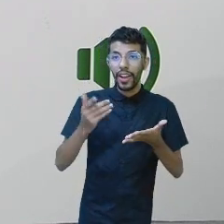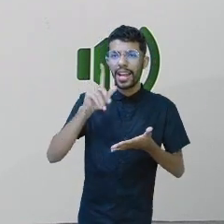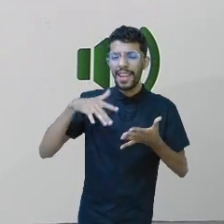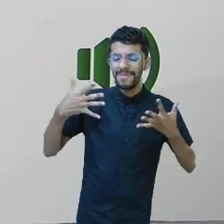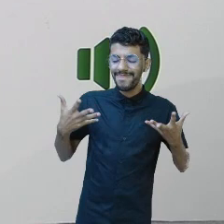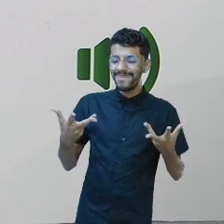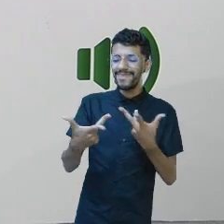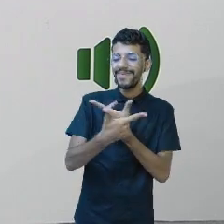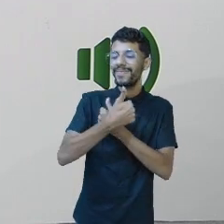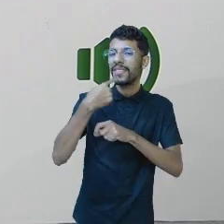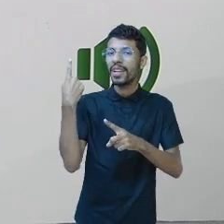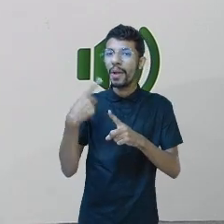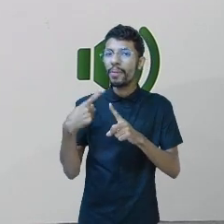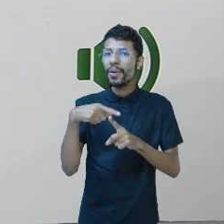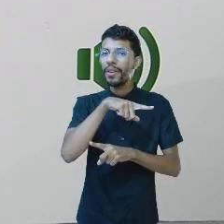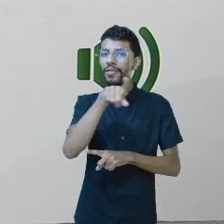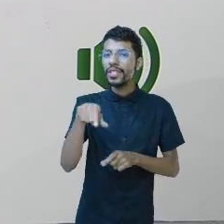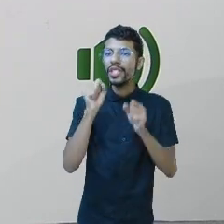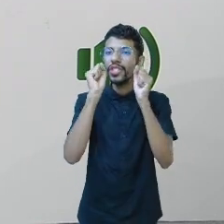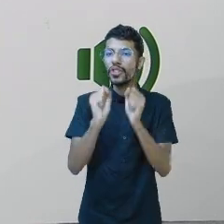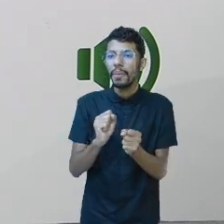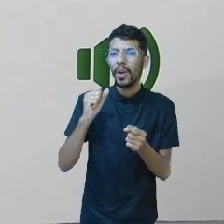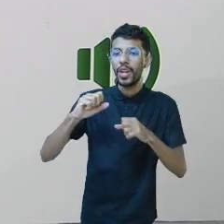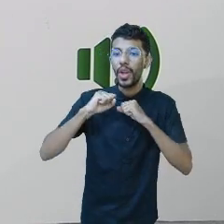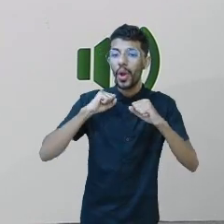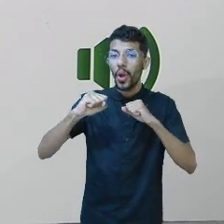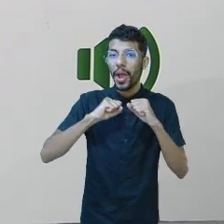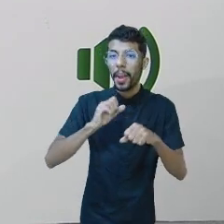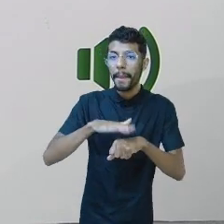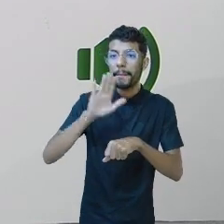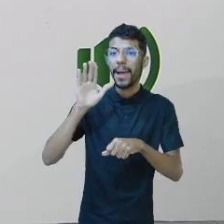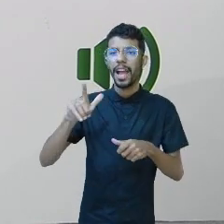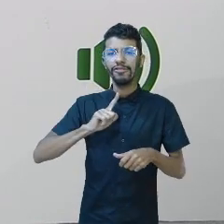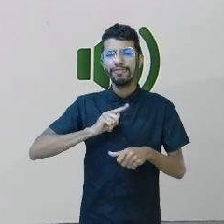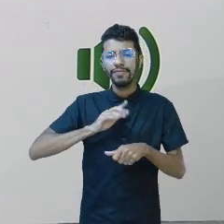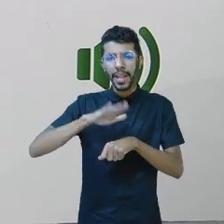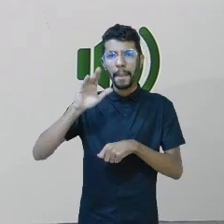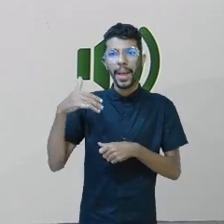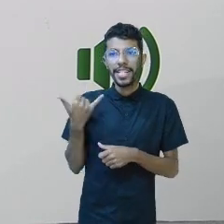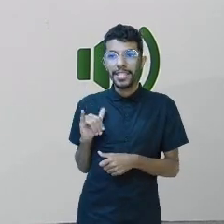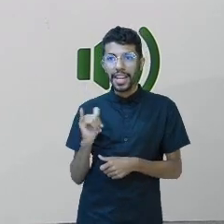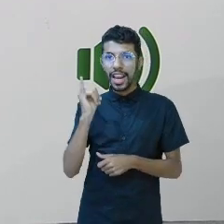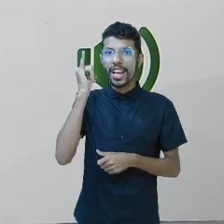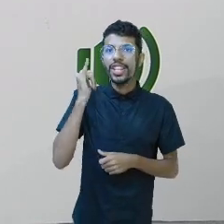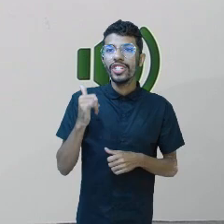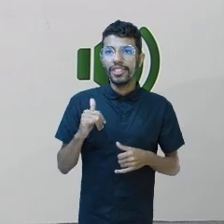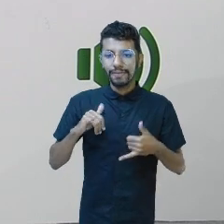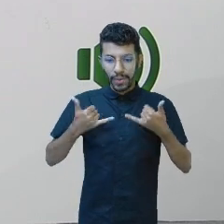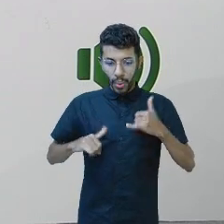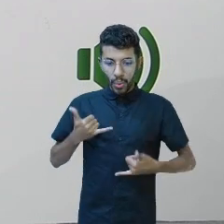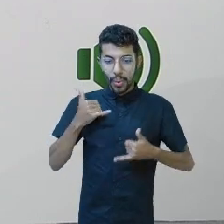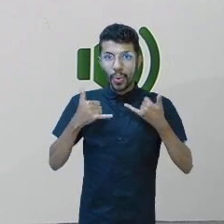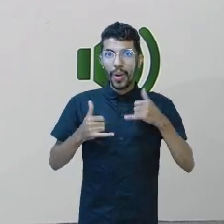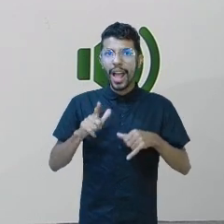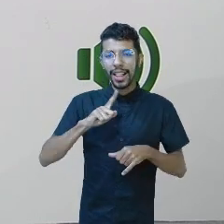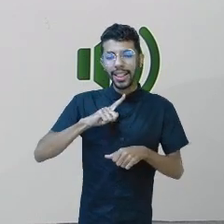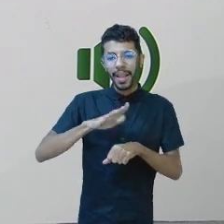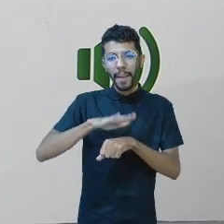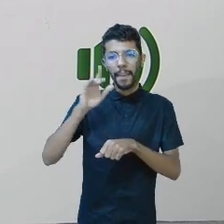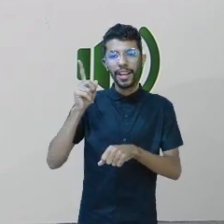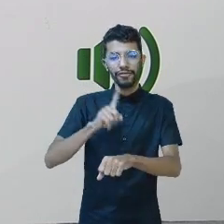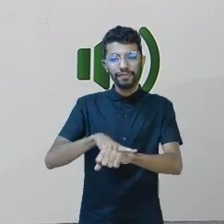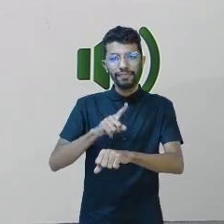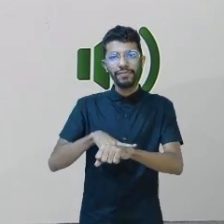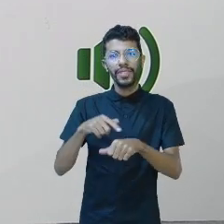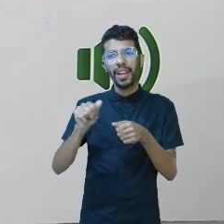porque vocês podem correr mais, tem mais energia, tem mais tempo para fazer essas brincadeiras. Olha, eu